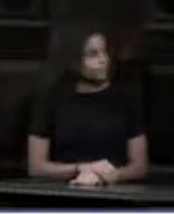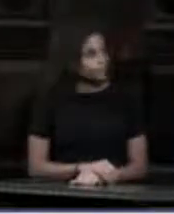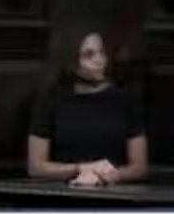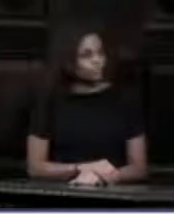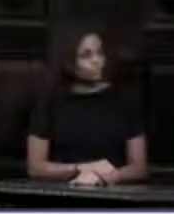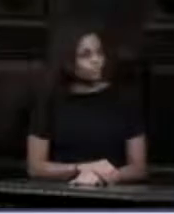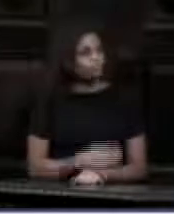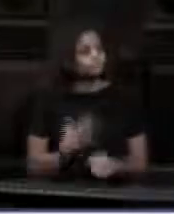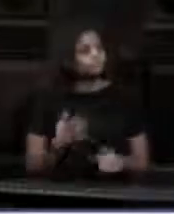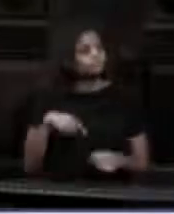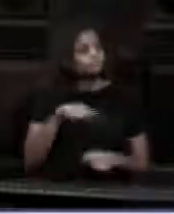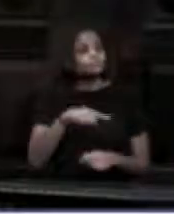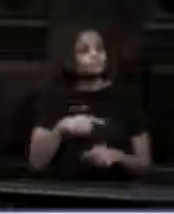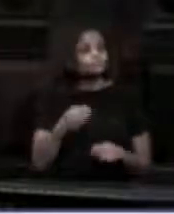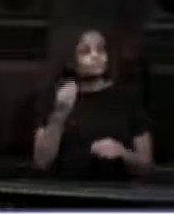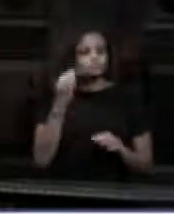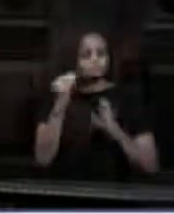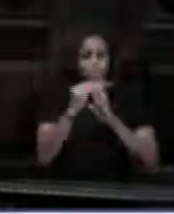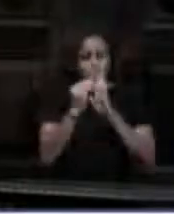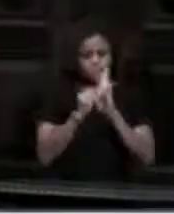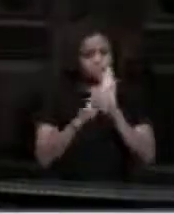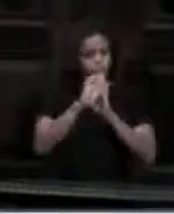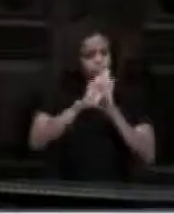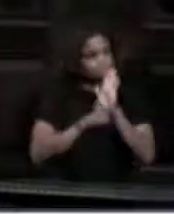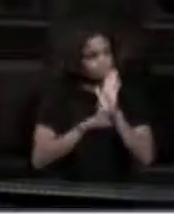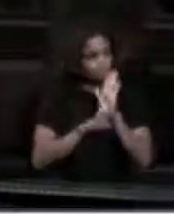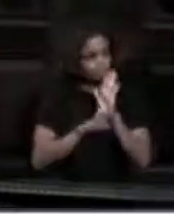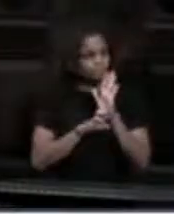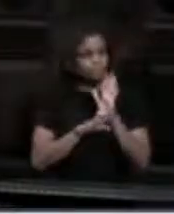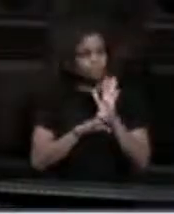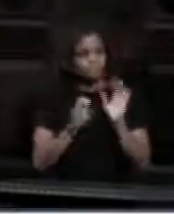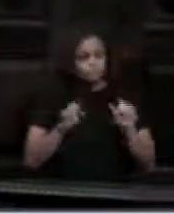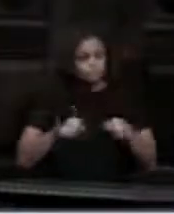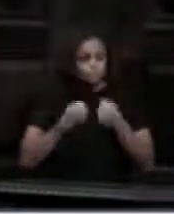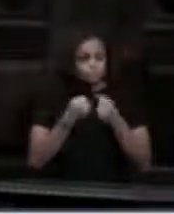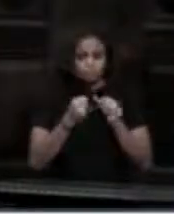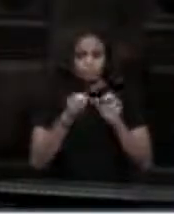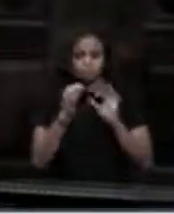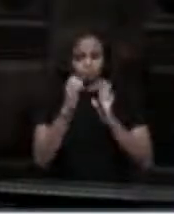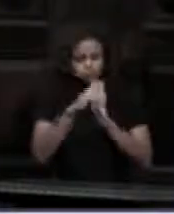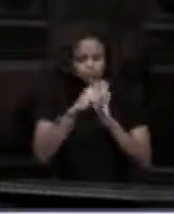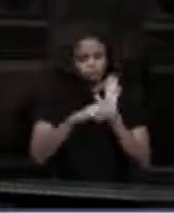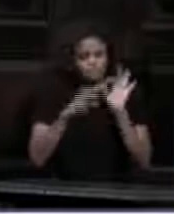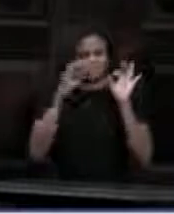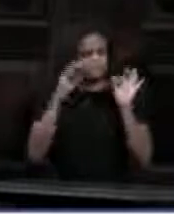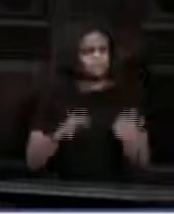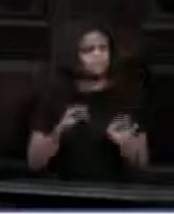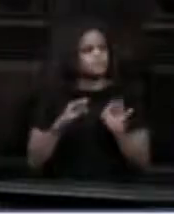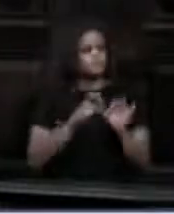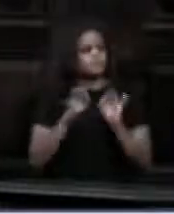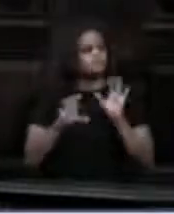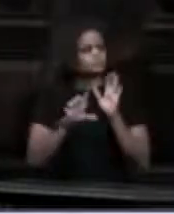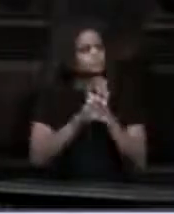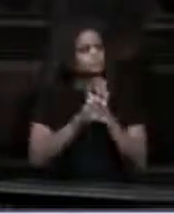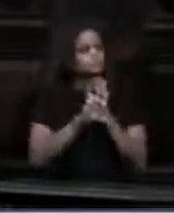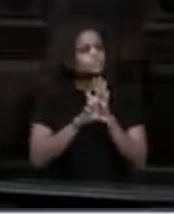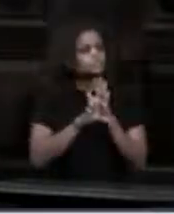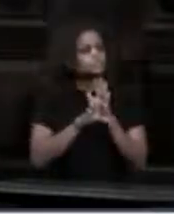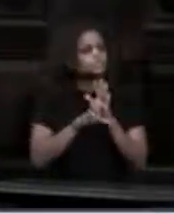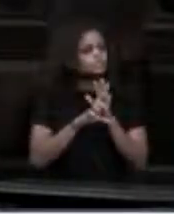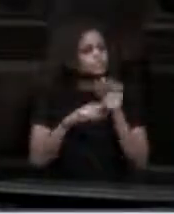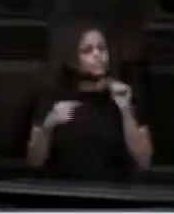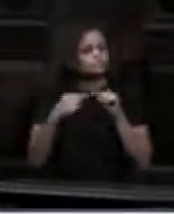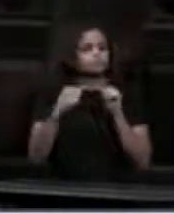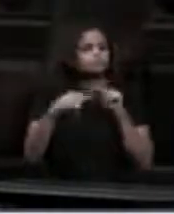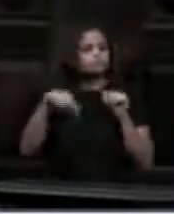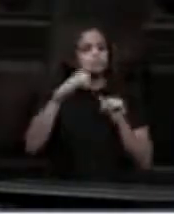nós apresentamos algumas emendas buscando aperfeiçoar esse projeto no sentido que a gente acha que ele traz